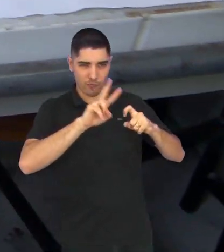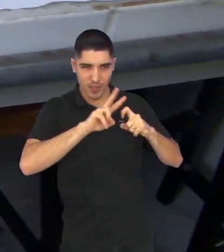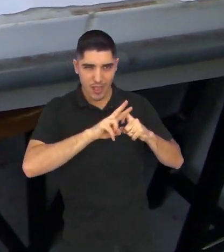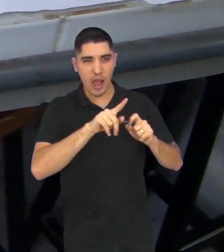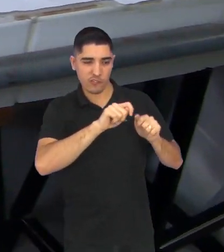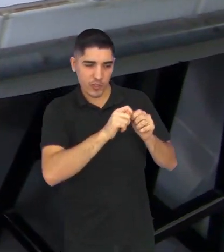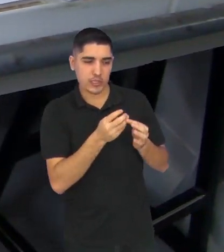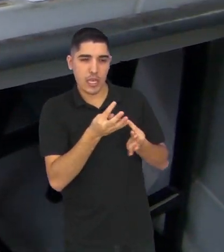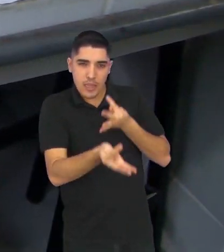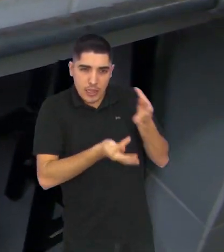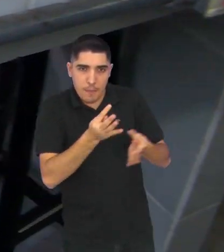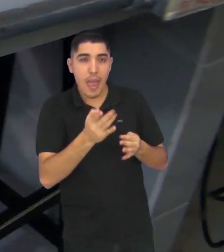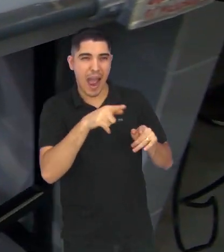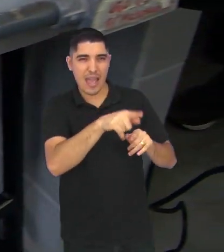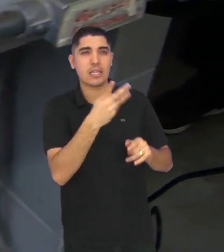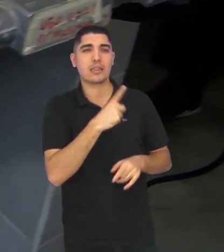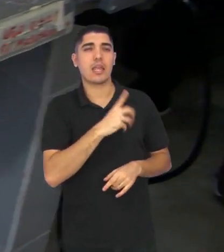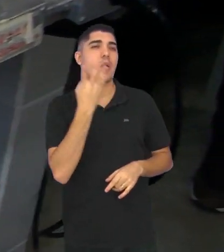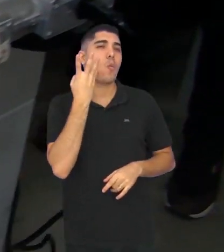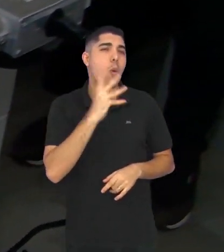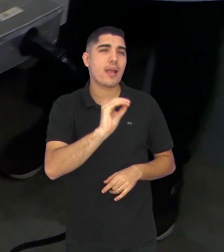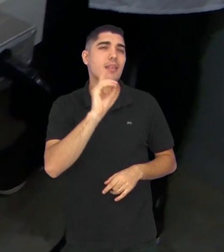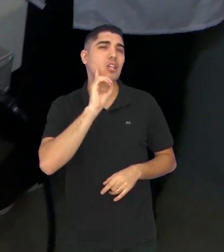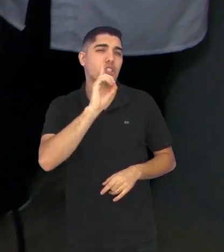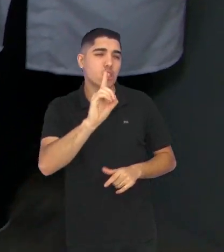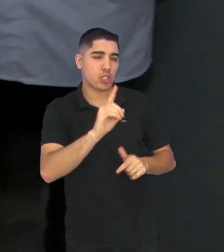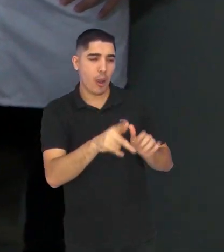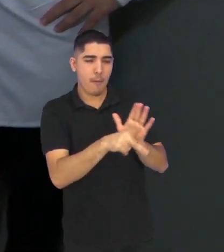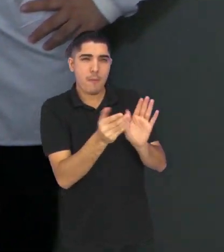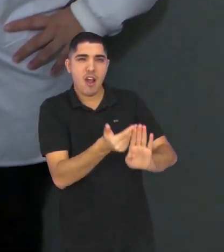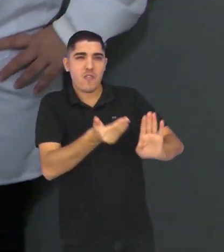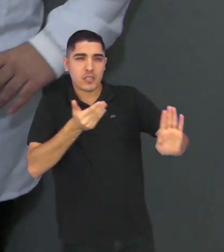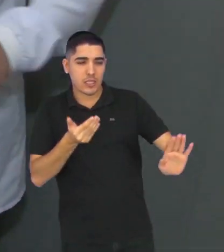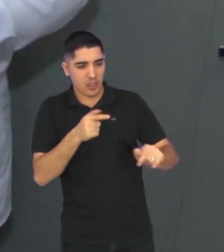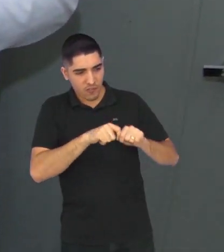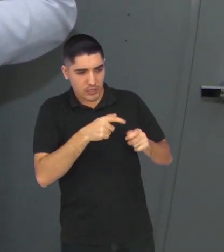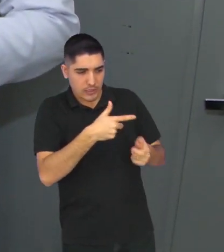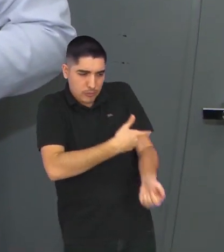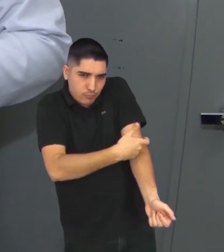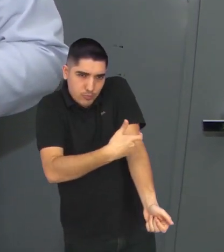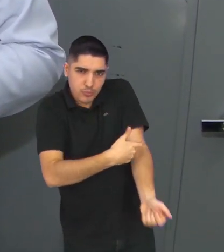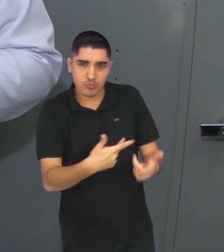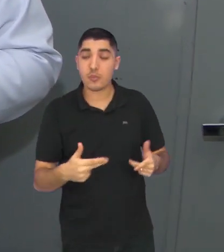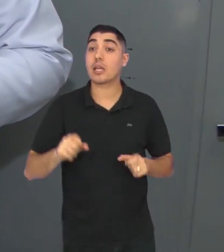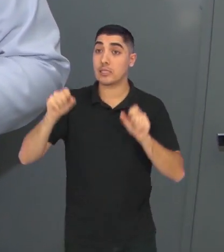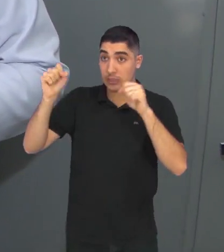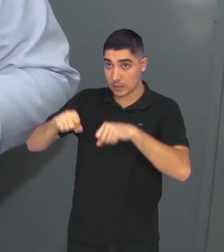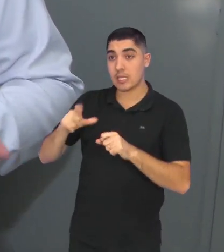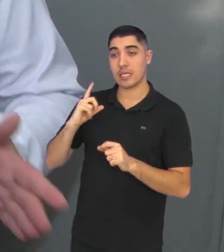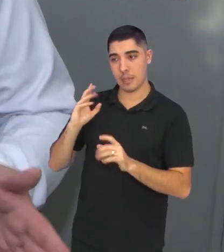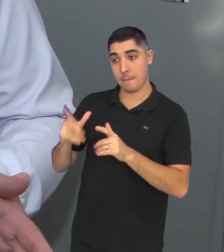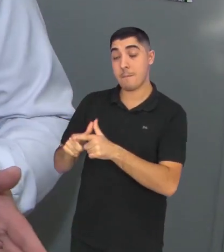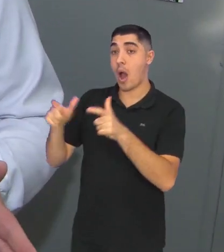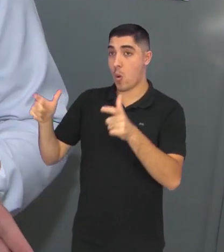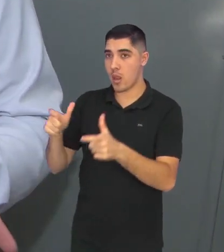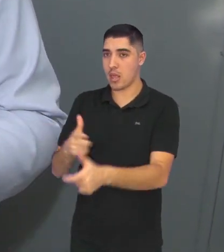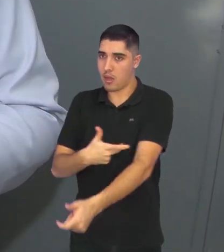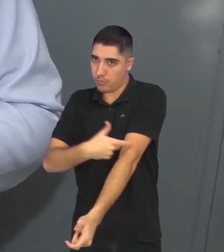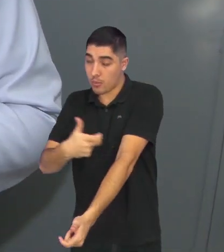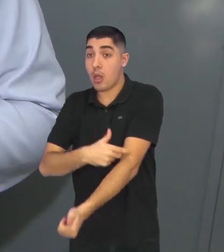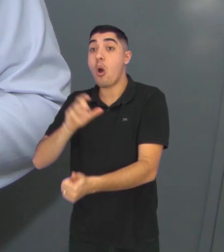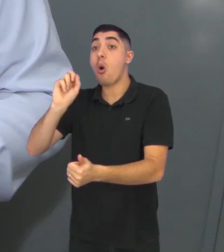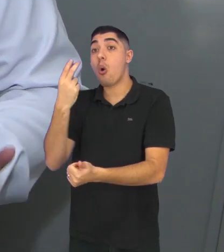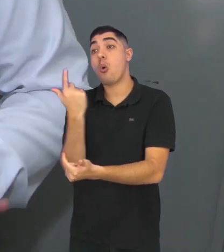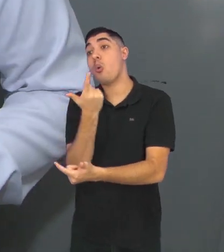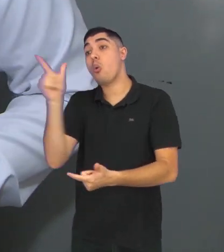aquela quarentena, provavelmente nessa quarentena que são realizados esses exames? Exato. Muitas vezes os exames são realizados com animais da quarentena, mas também com